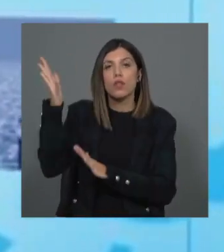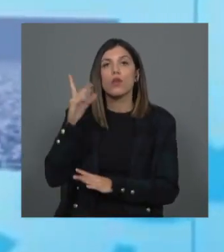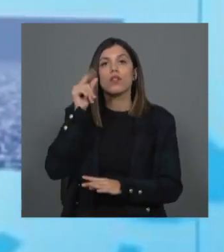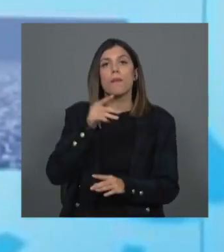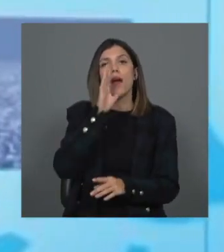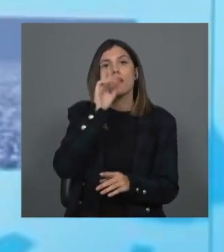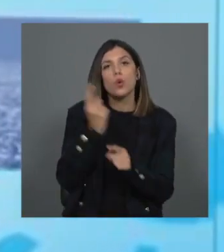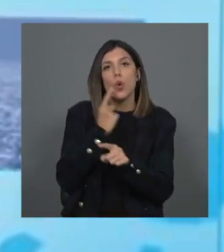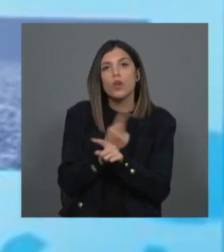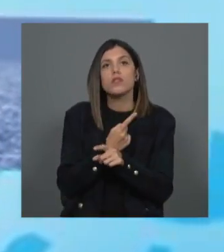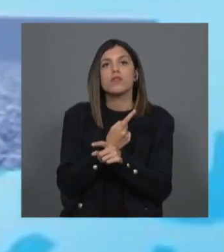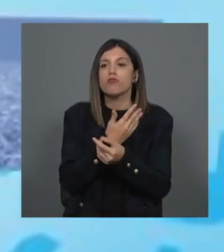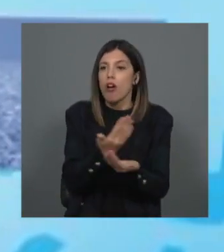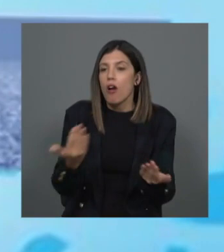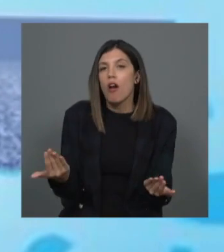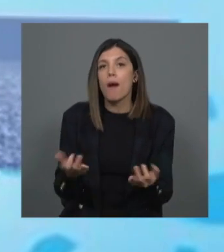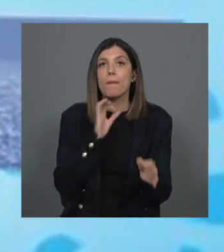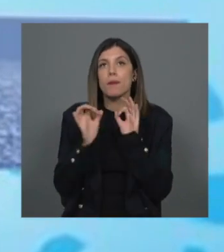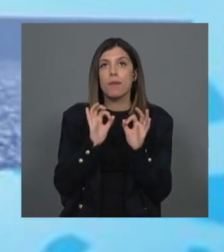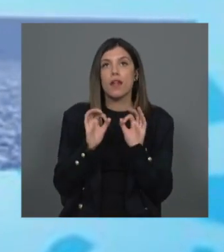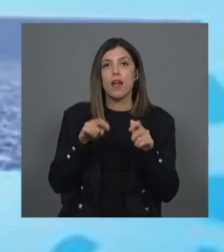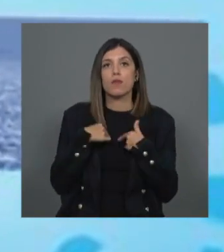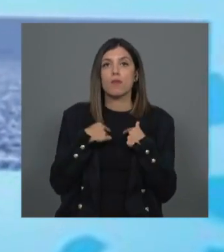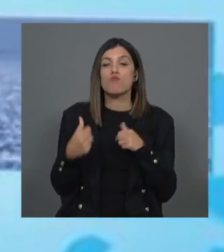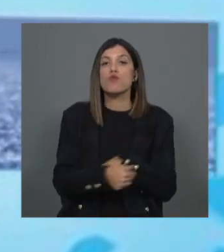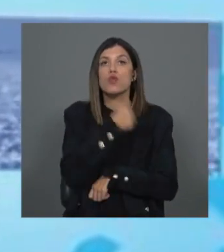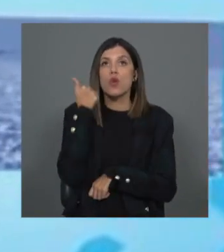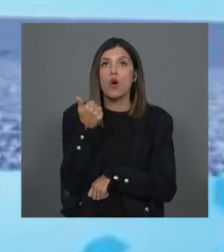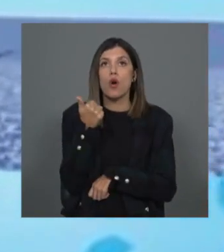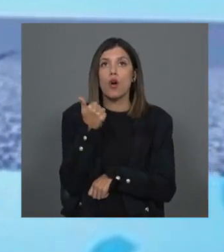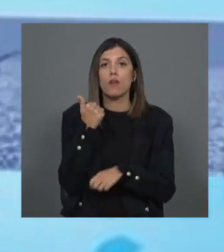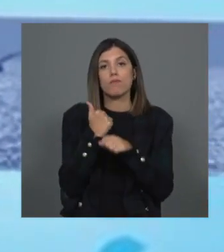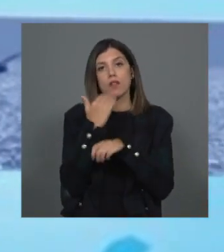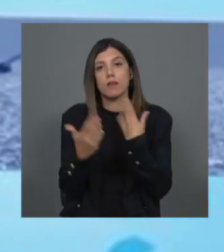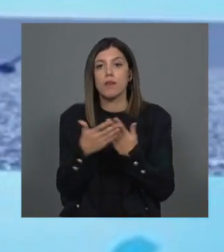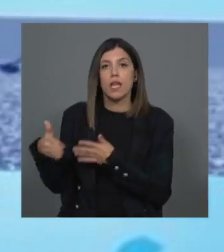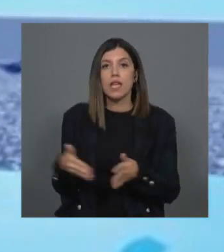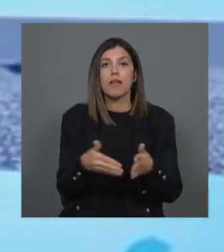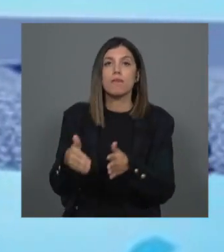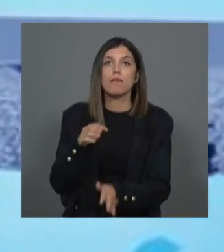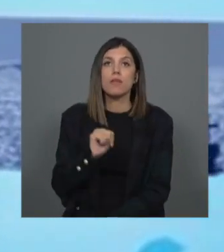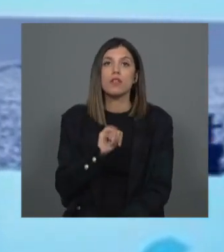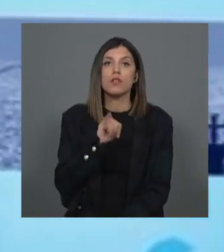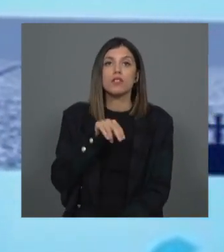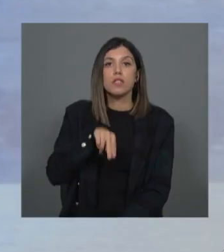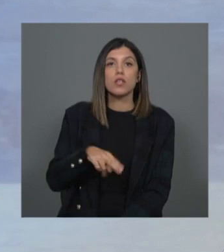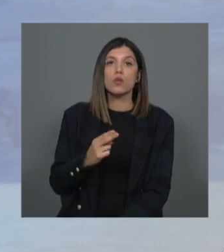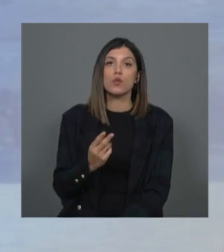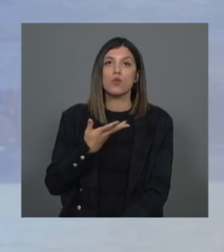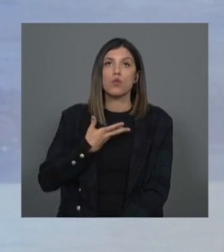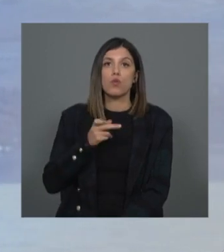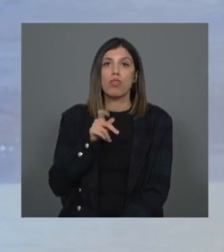nos preparar com melhores instrumentos para fazer este caminho sinodal dentro da comunidade. E se quisermos definir de